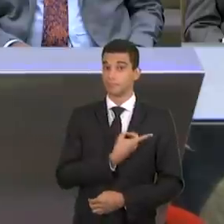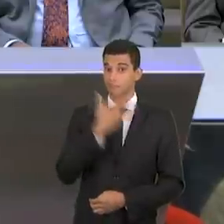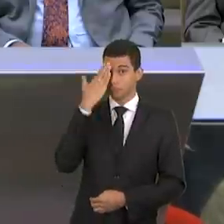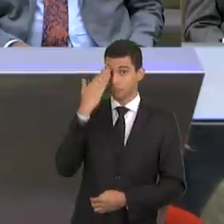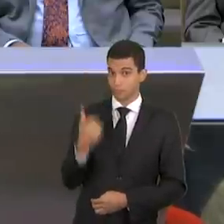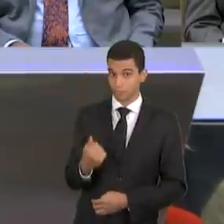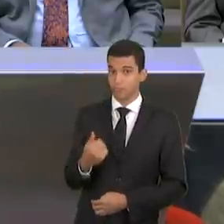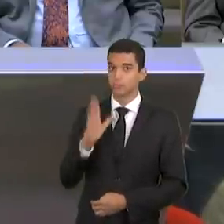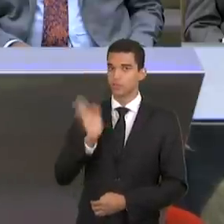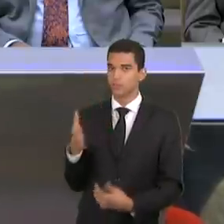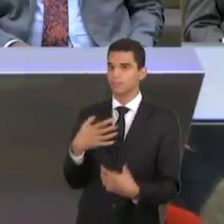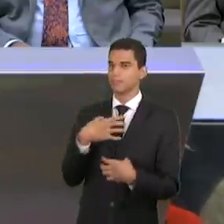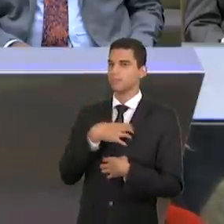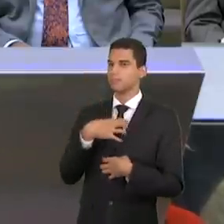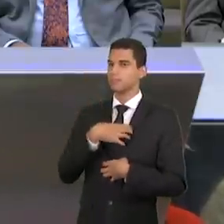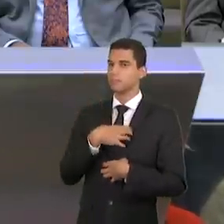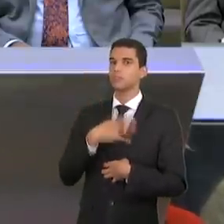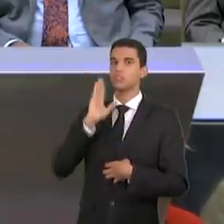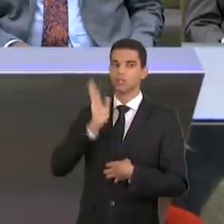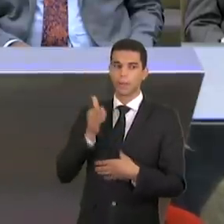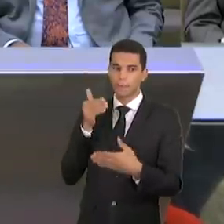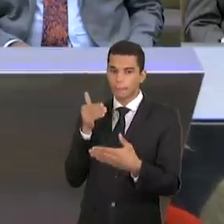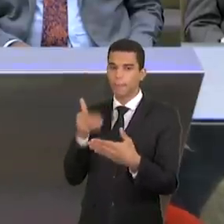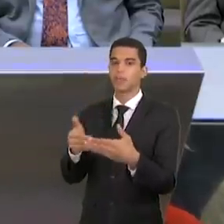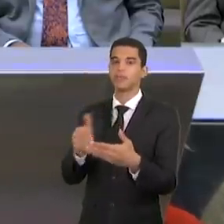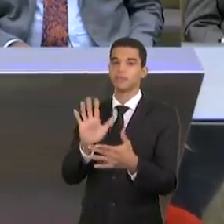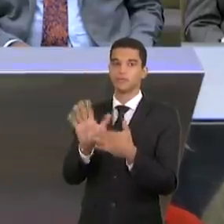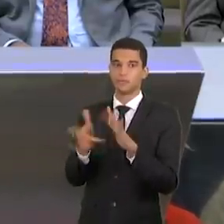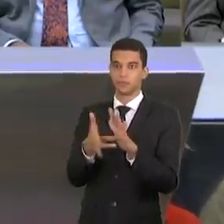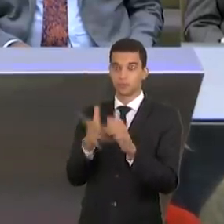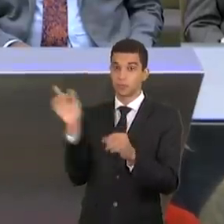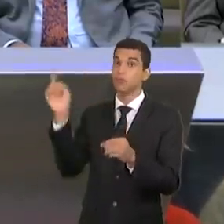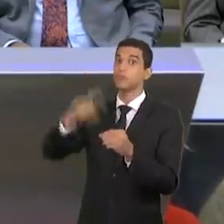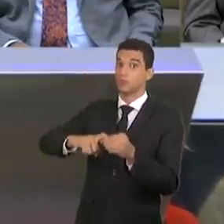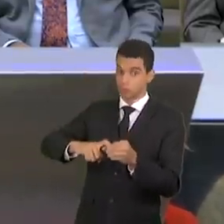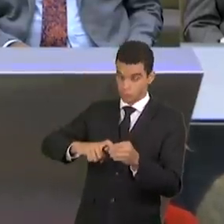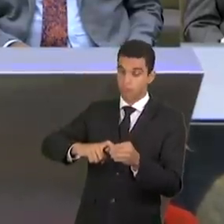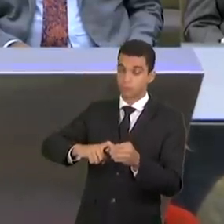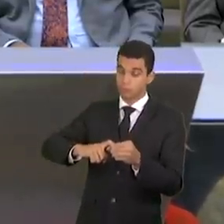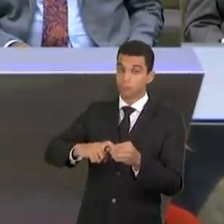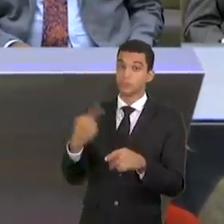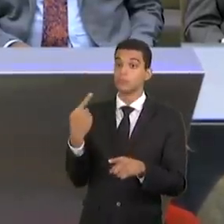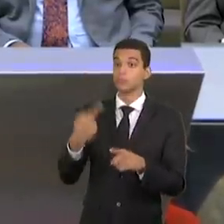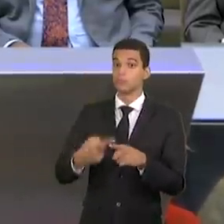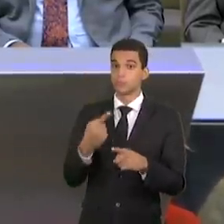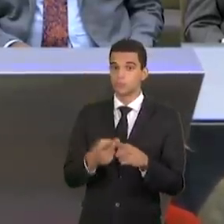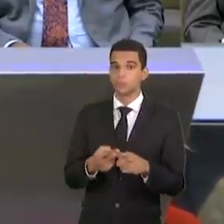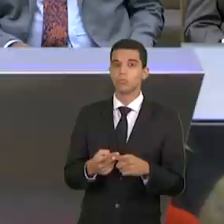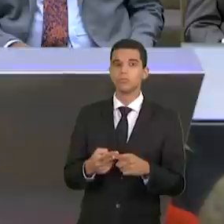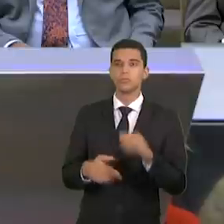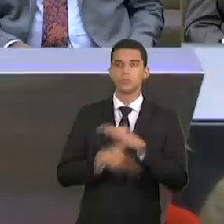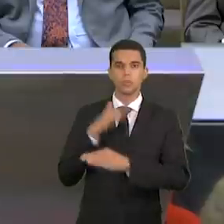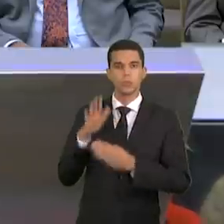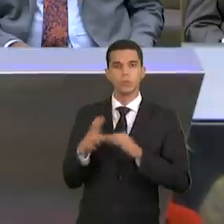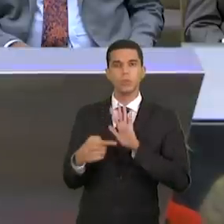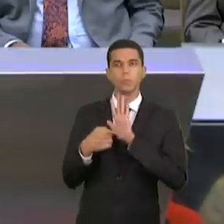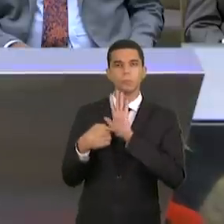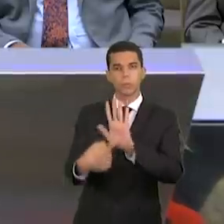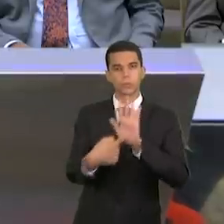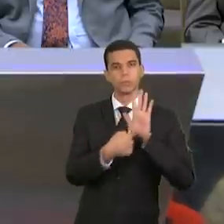próximo, porque os sinais, as evidências mostram esta